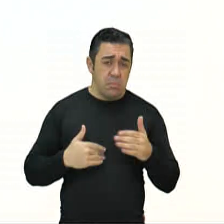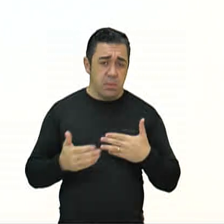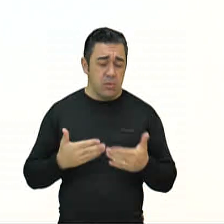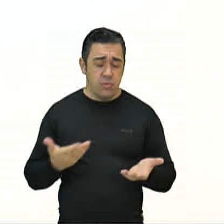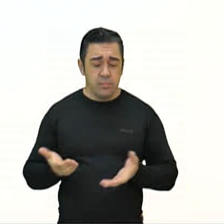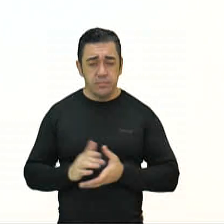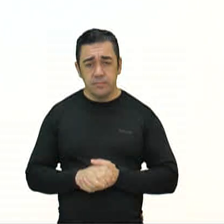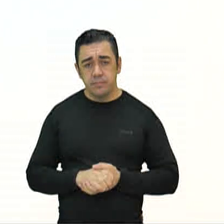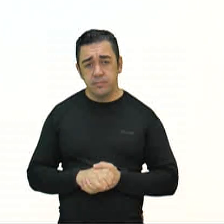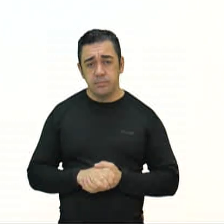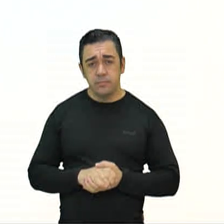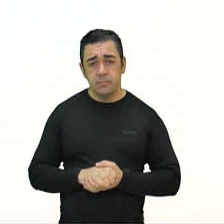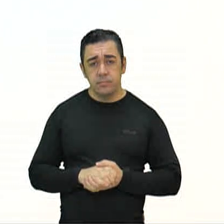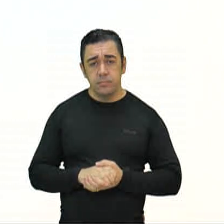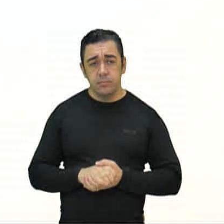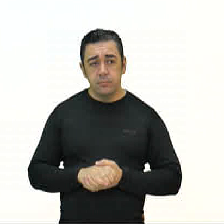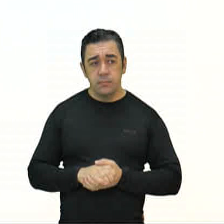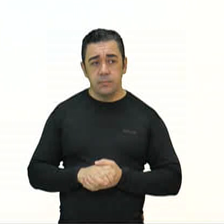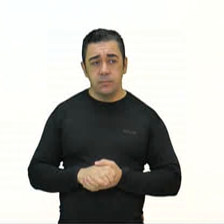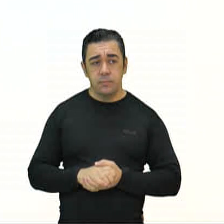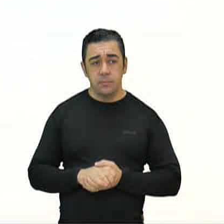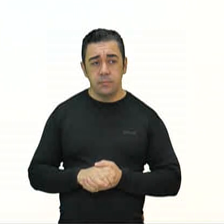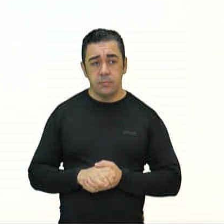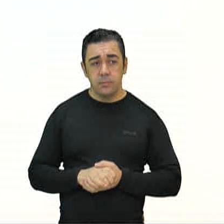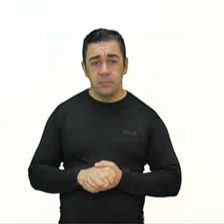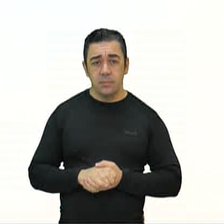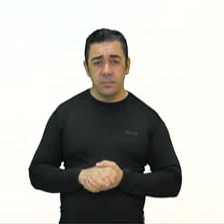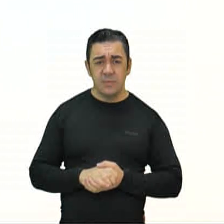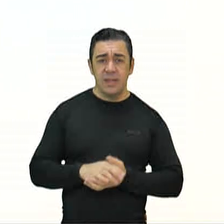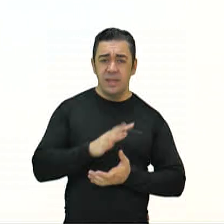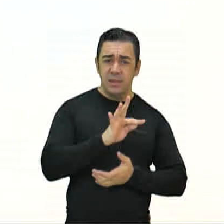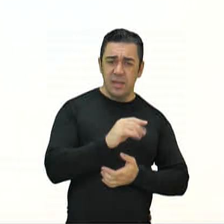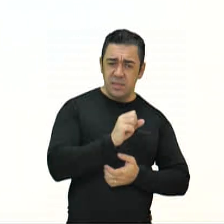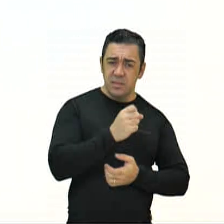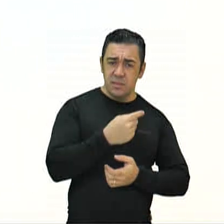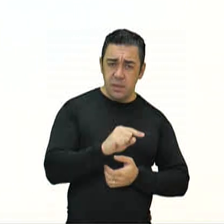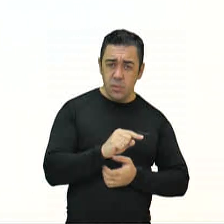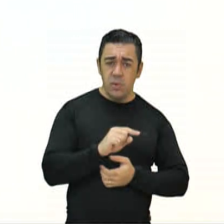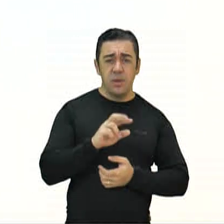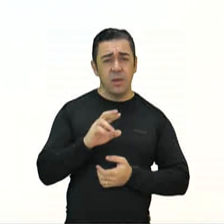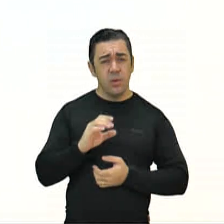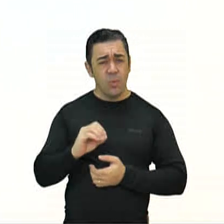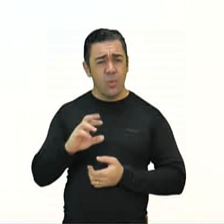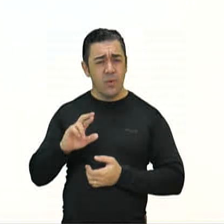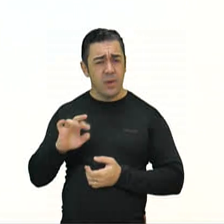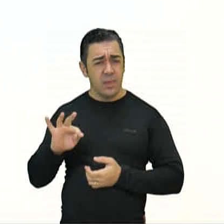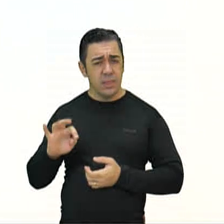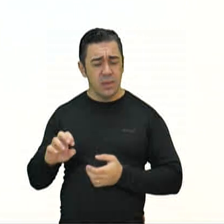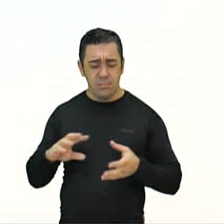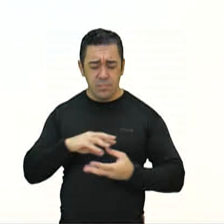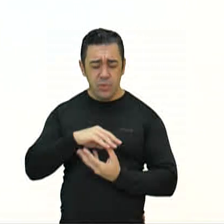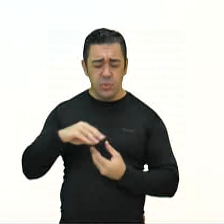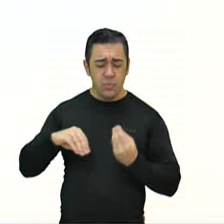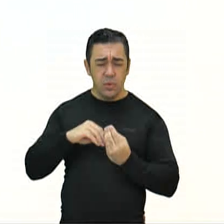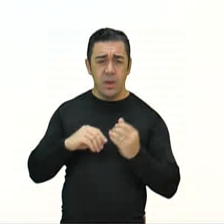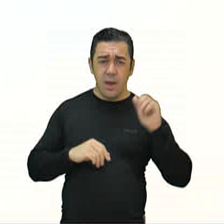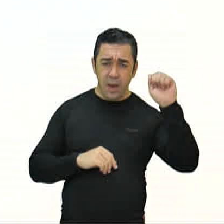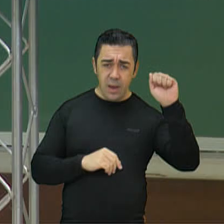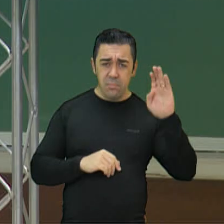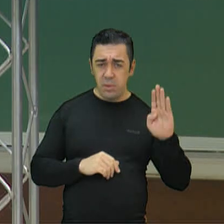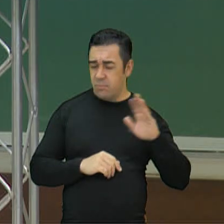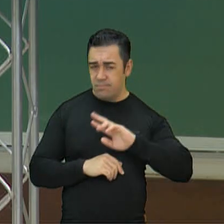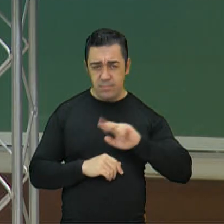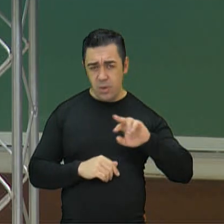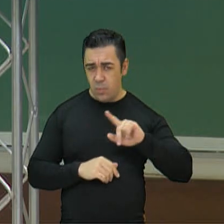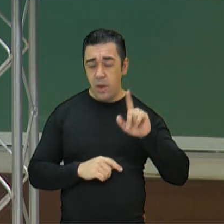resistência. A tensão e da corrente, aqui está misturando as duas, né? A letra B e a letra A, então é